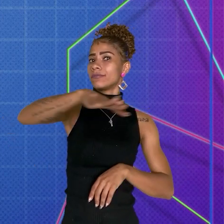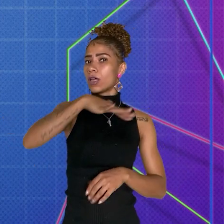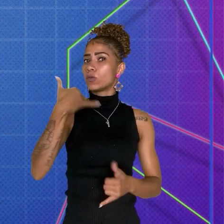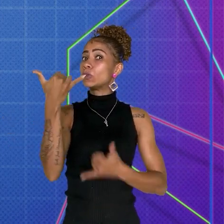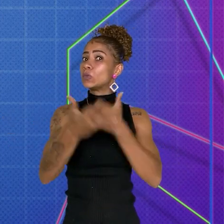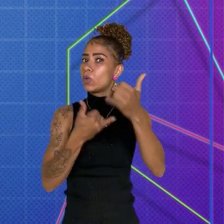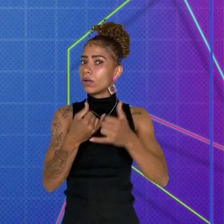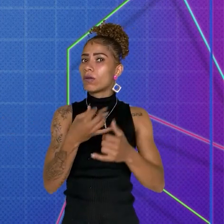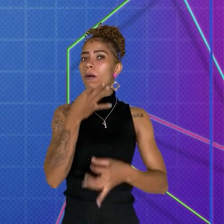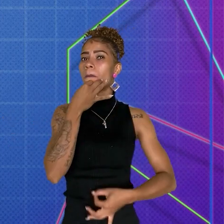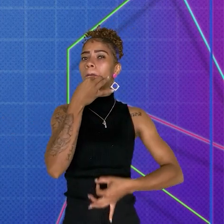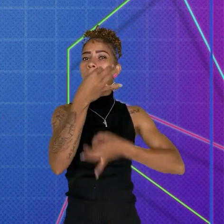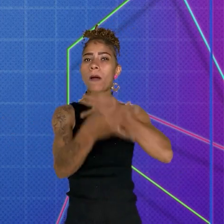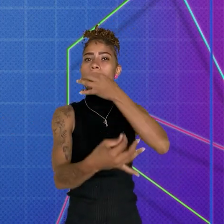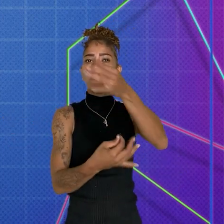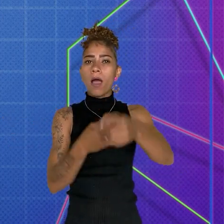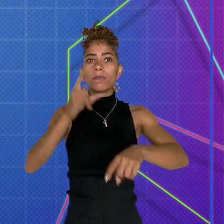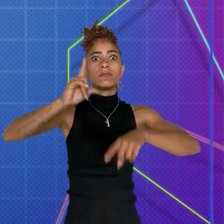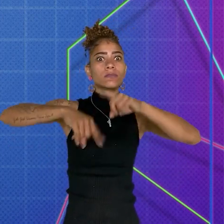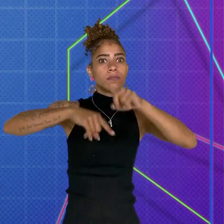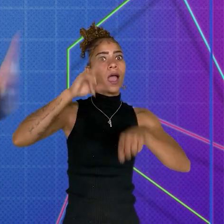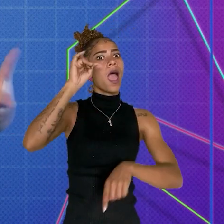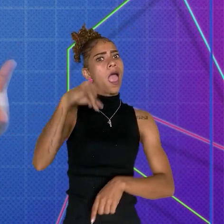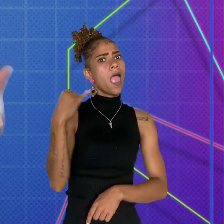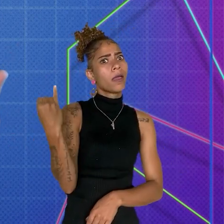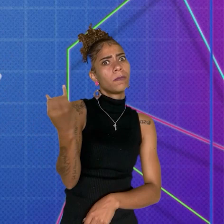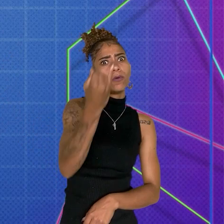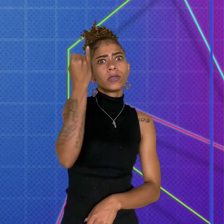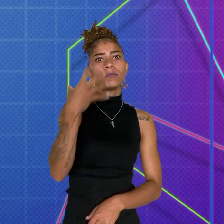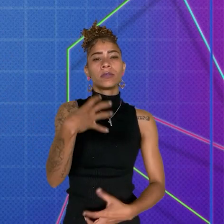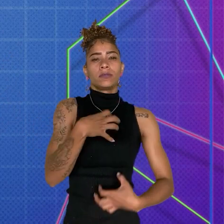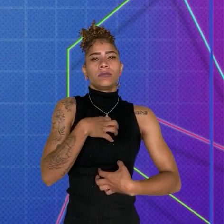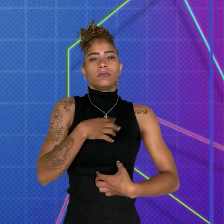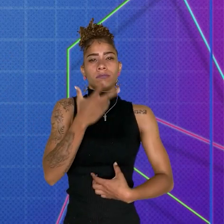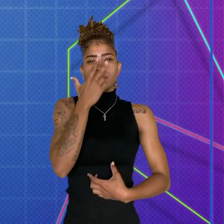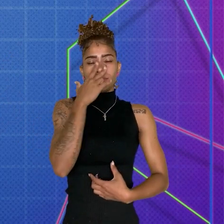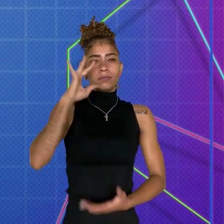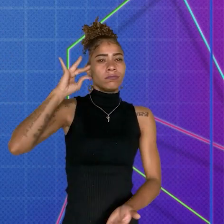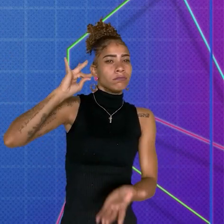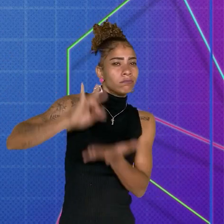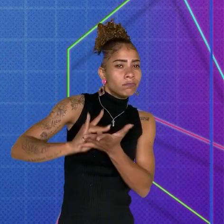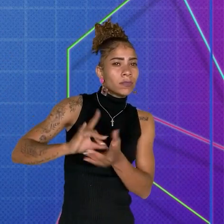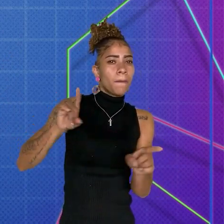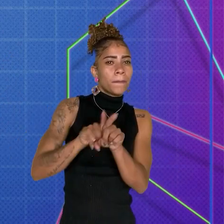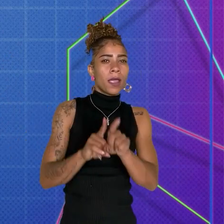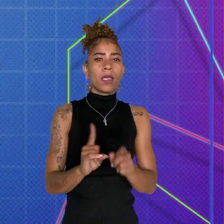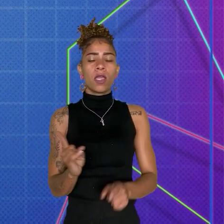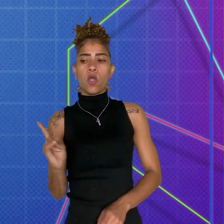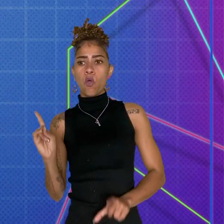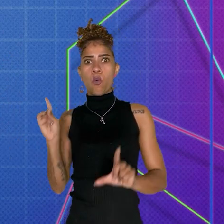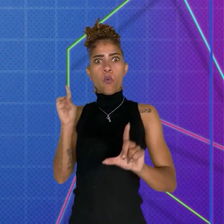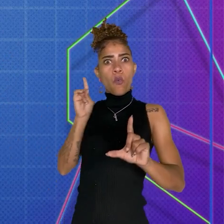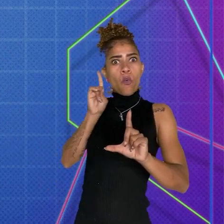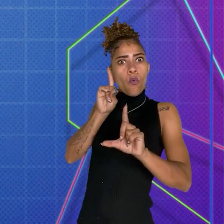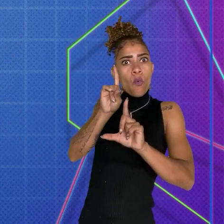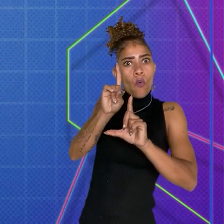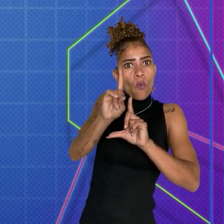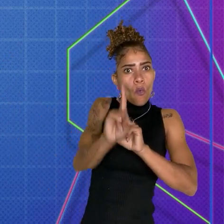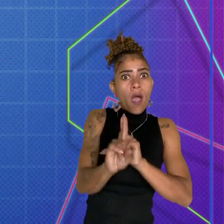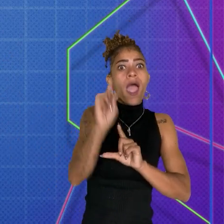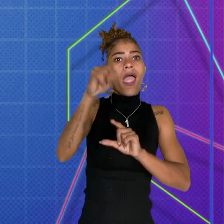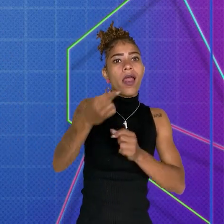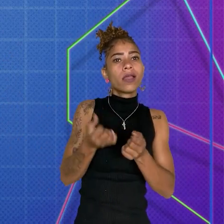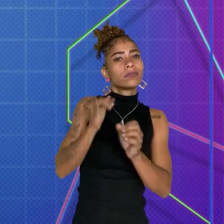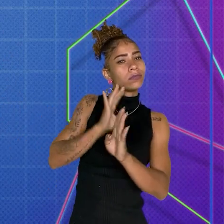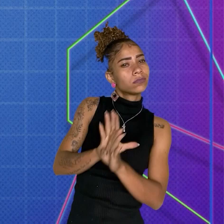dos jogos. Os efeitos sonoros dos objetos são fundamentais para criar uma sensação de realismo e imersão para o jogador, pois são